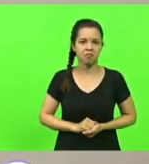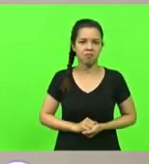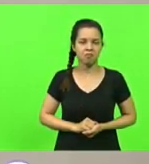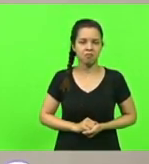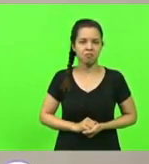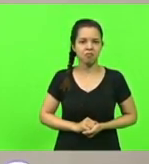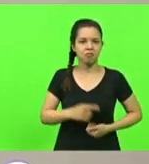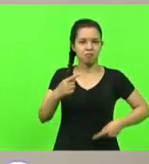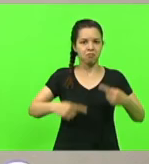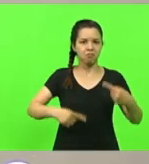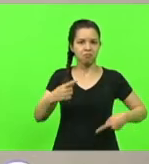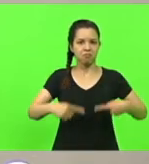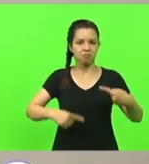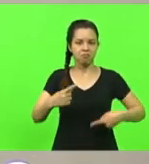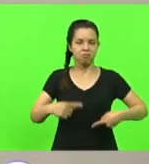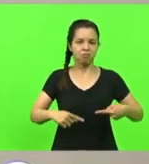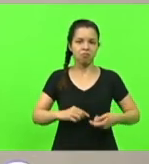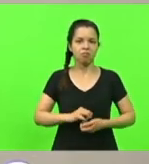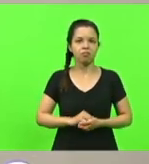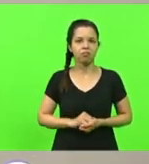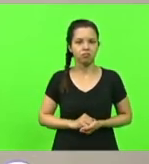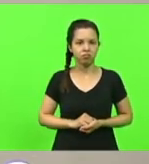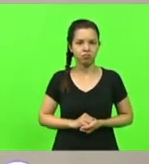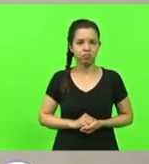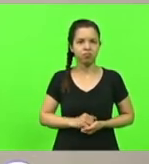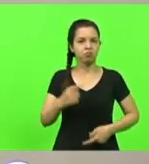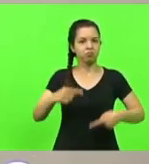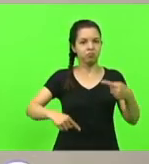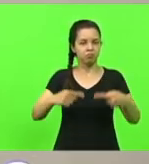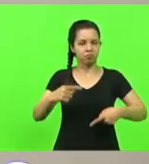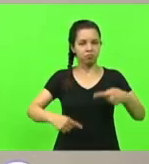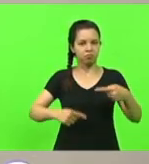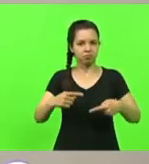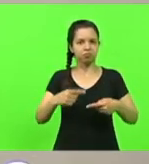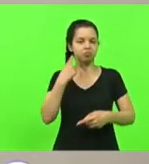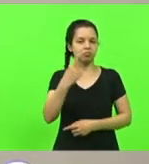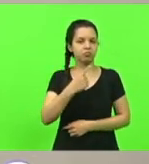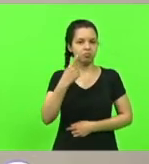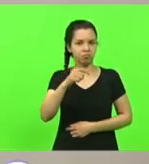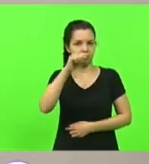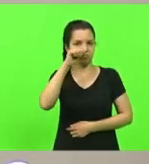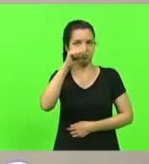Em discussão? Para discutir a matéria, com palavra o deputado João Aminho.